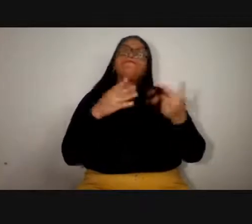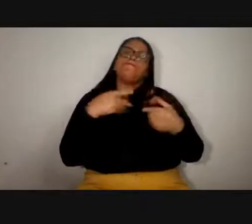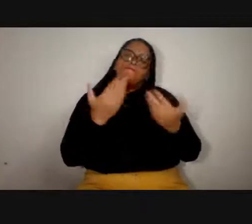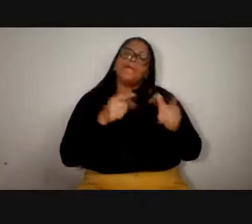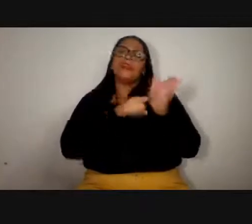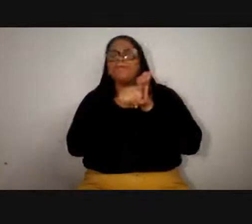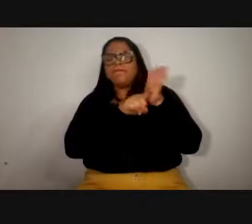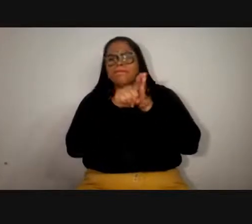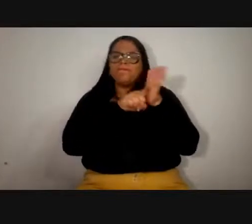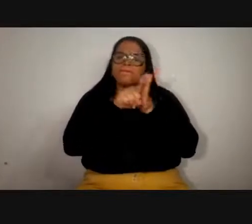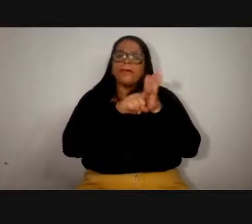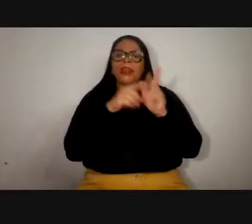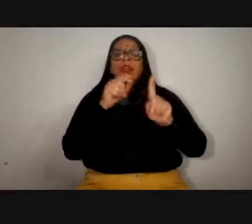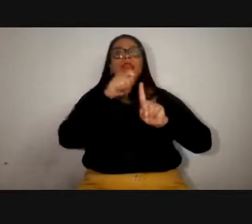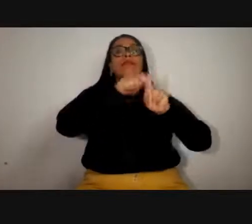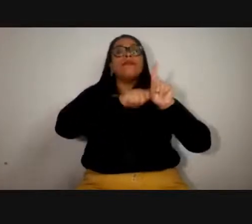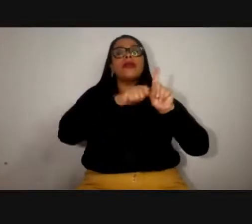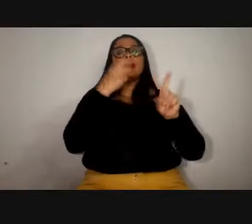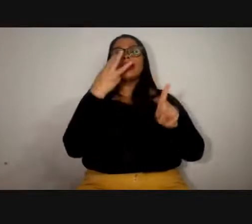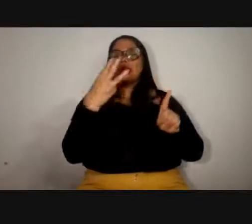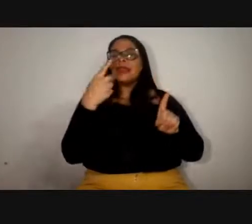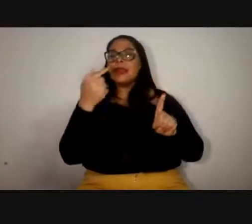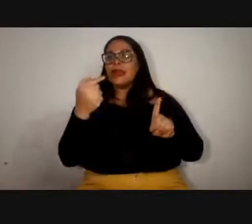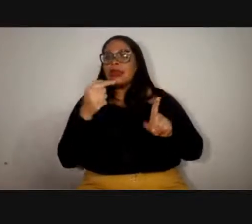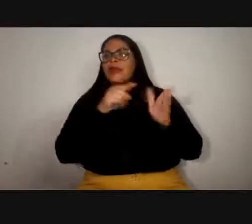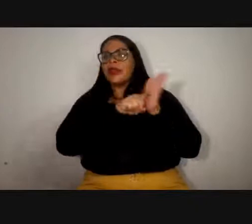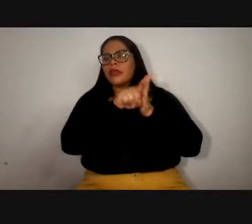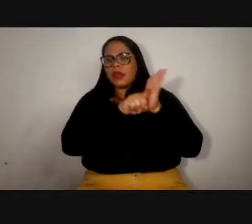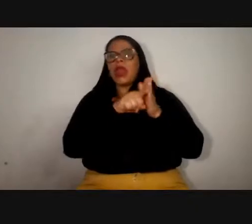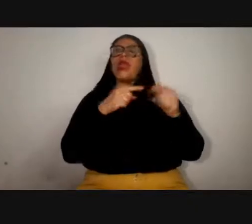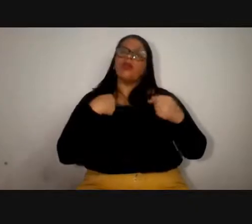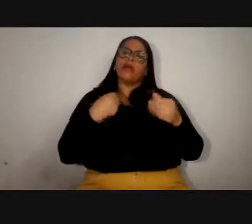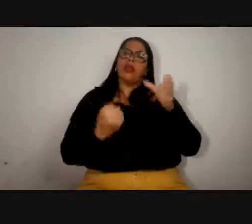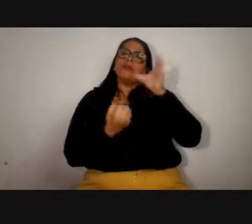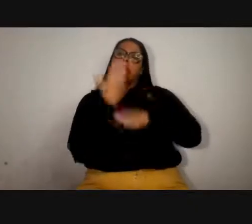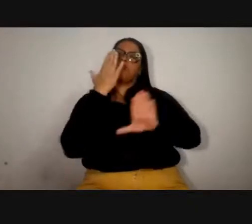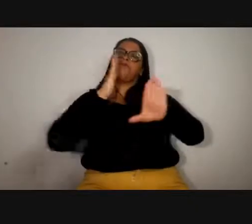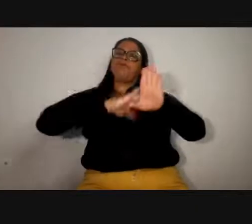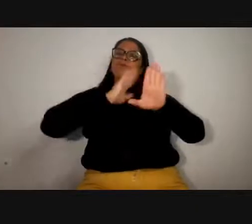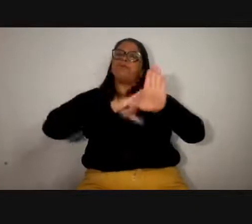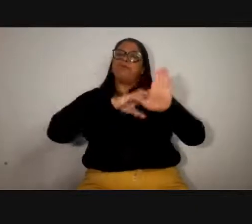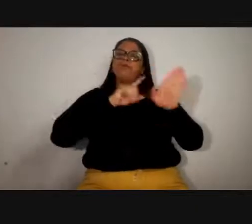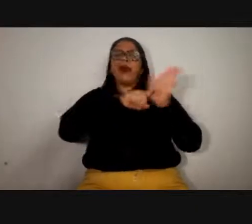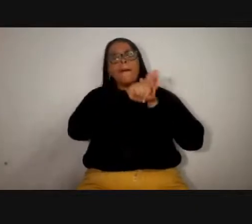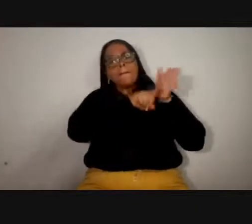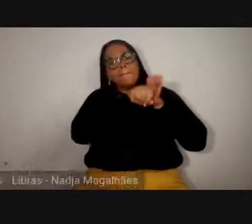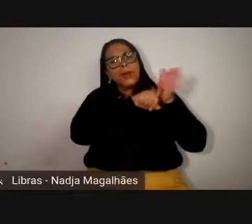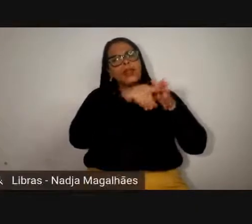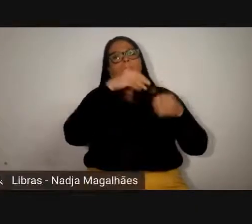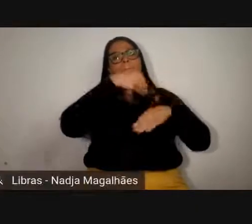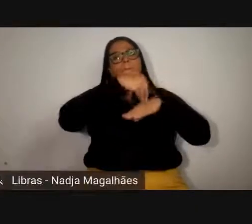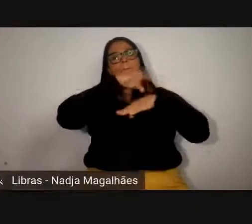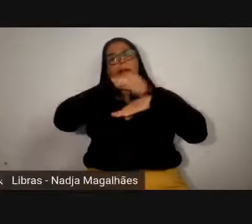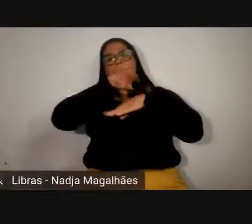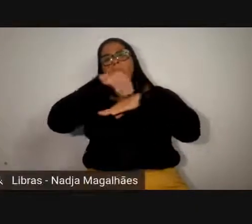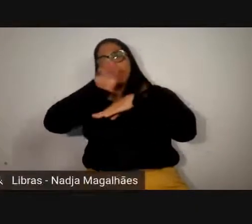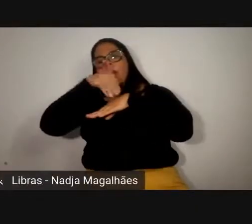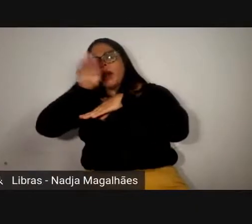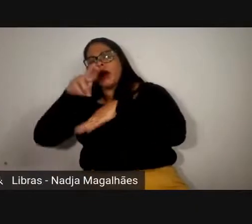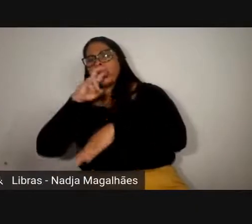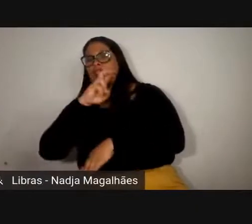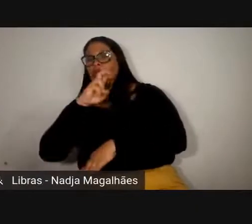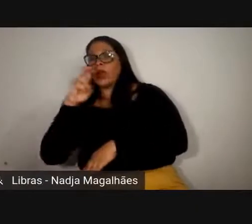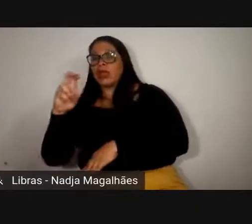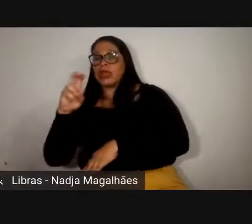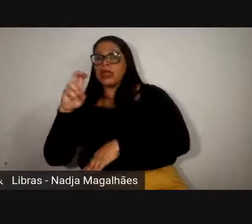Além disso, eu também enviei um questionário de pesquisa para todas as casas legislativas, para 55